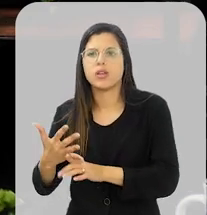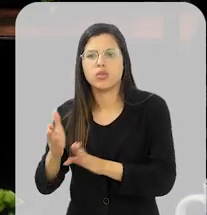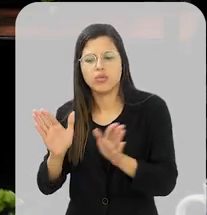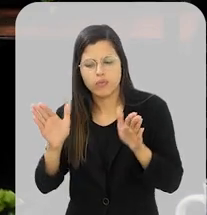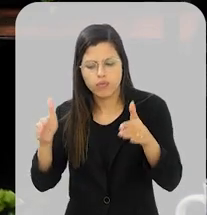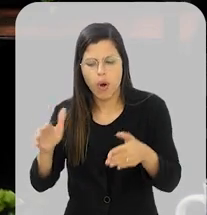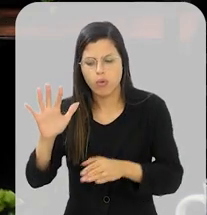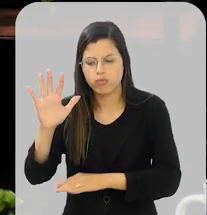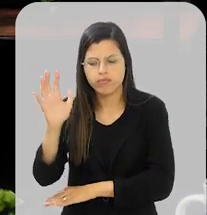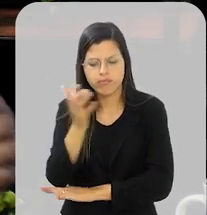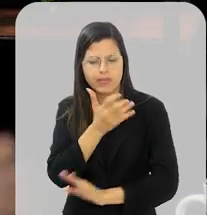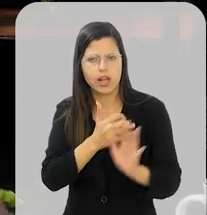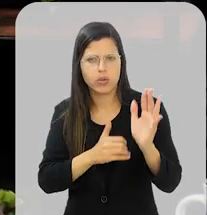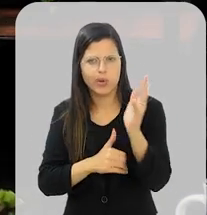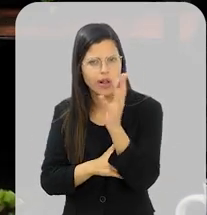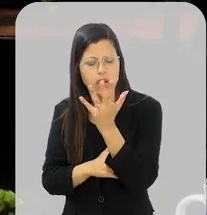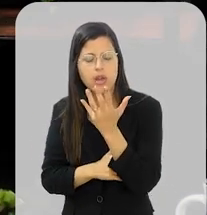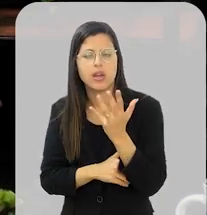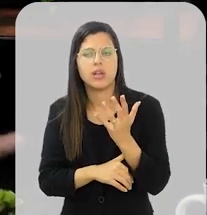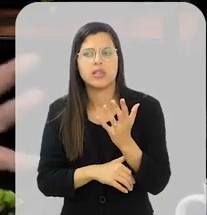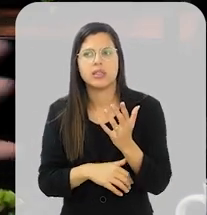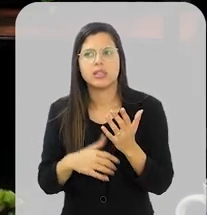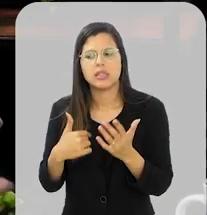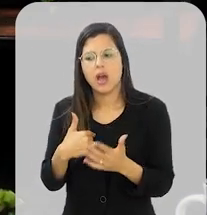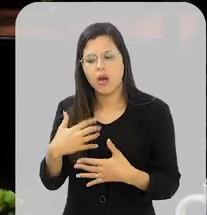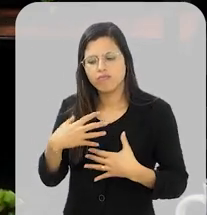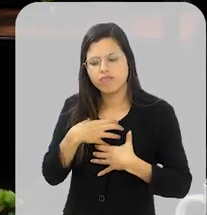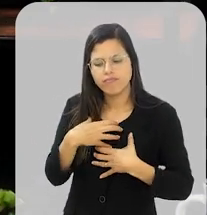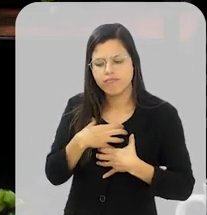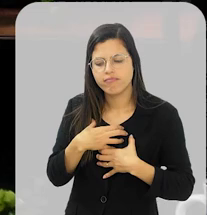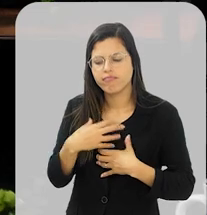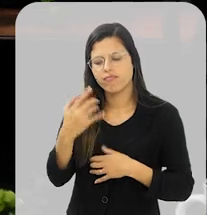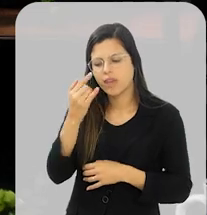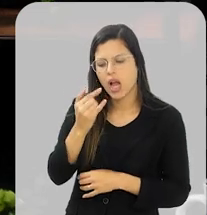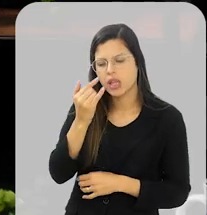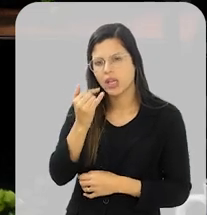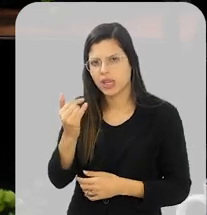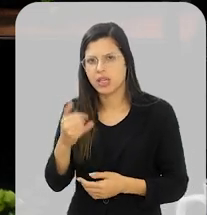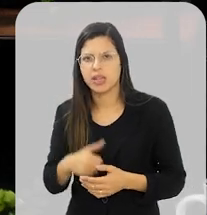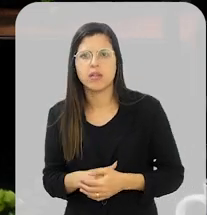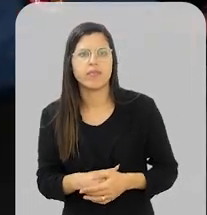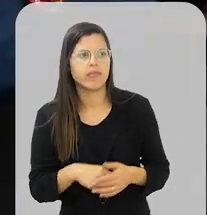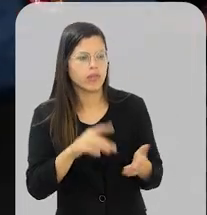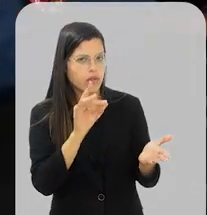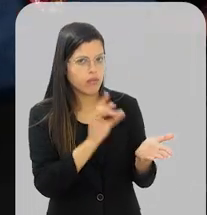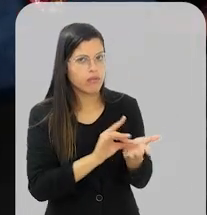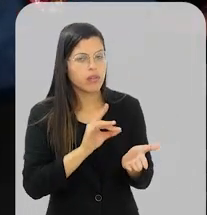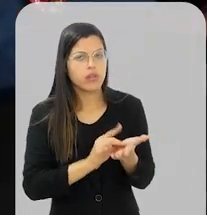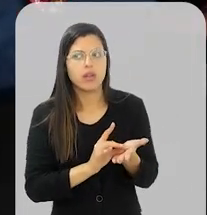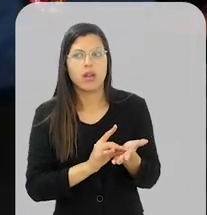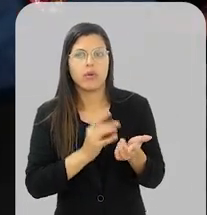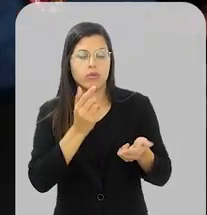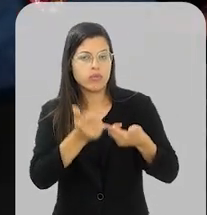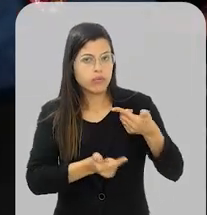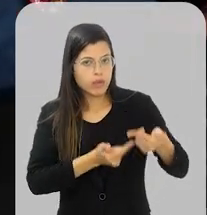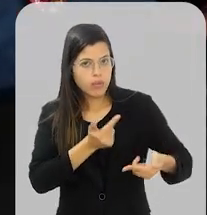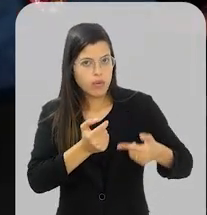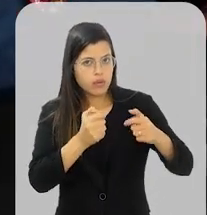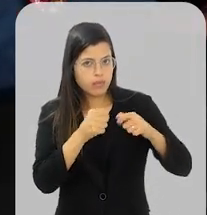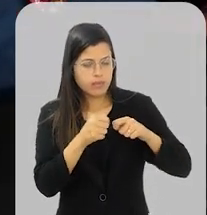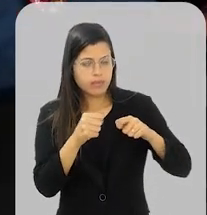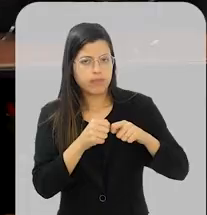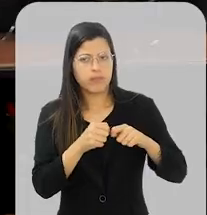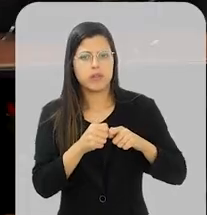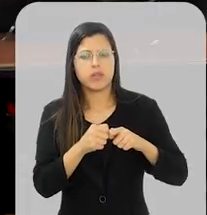muito voltados para a natureza. Aí eu me identifiquei um pouco. É verdade. O trabalho que